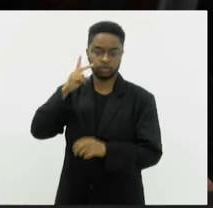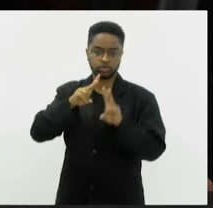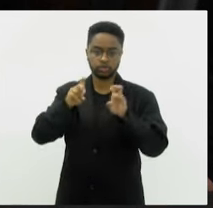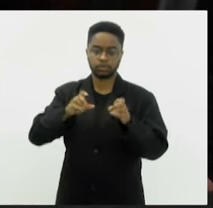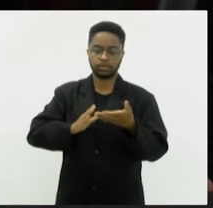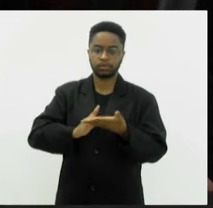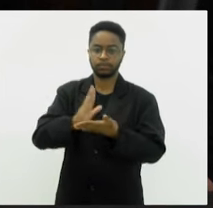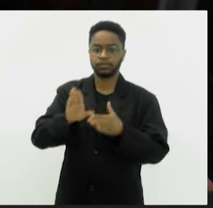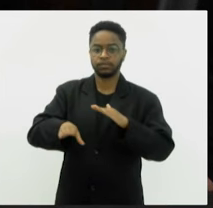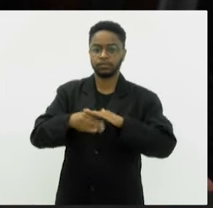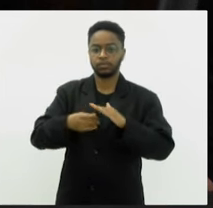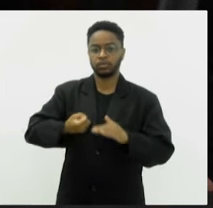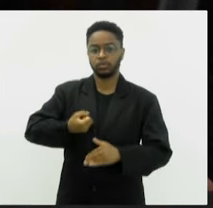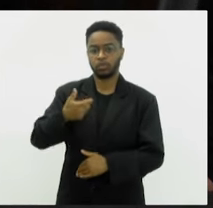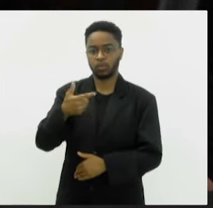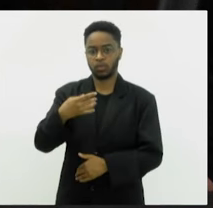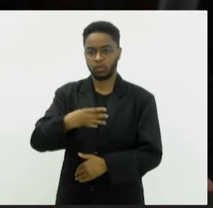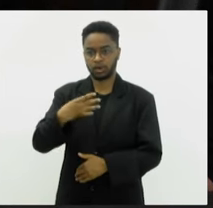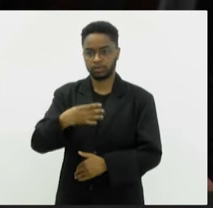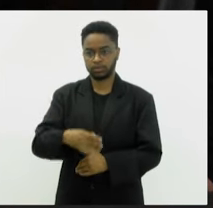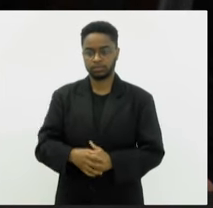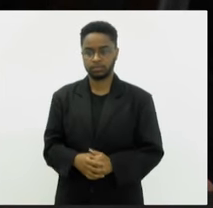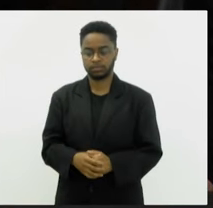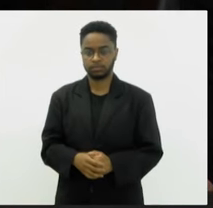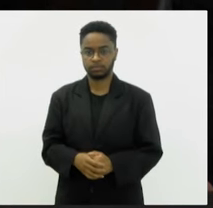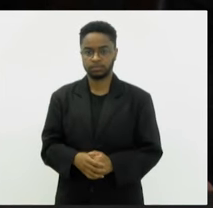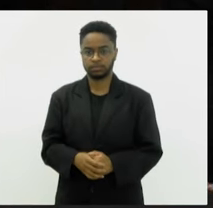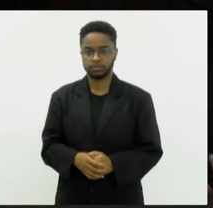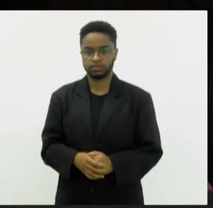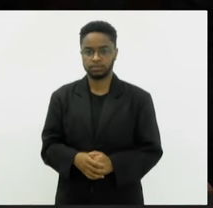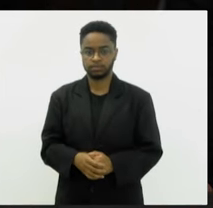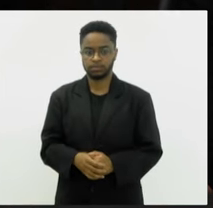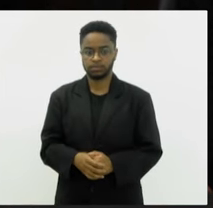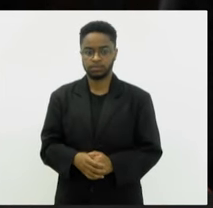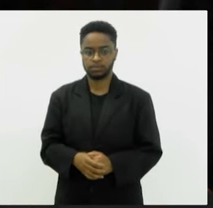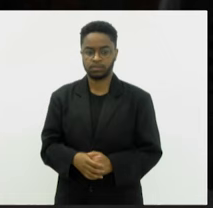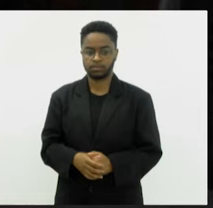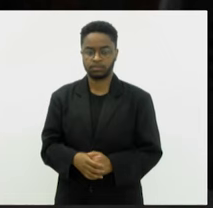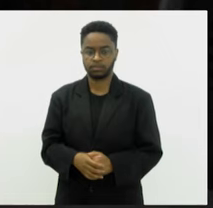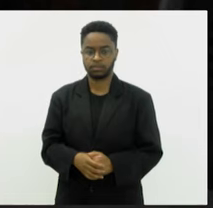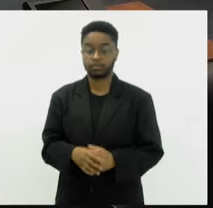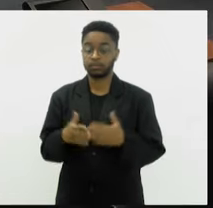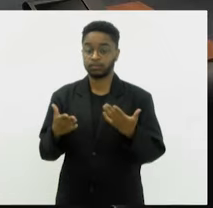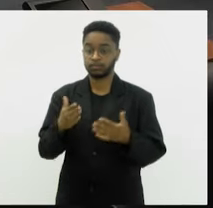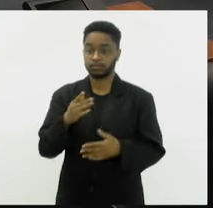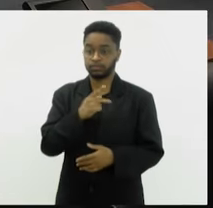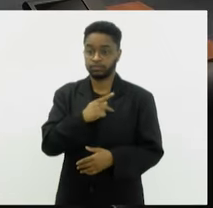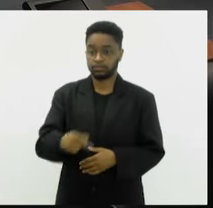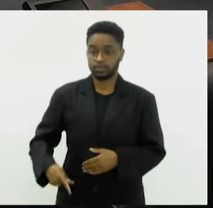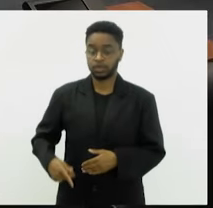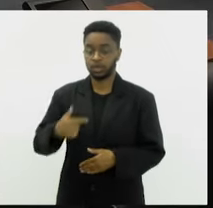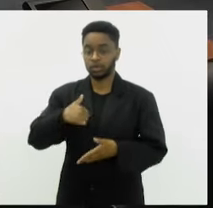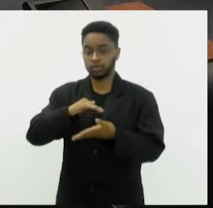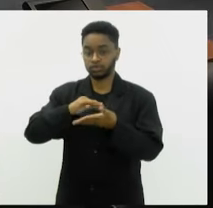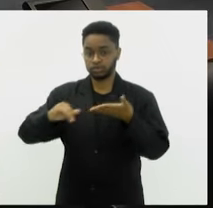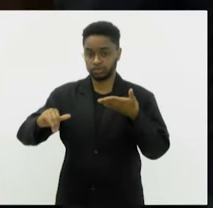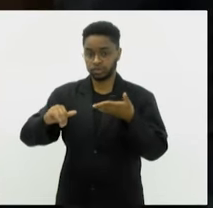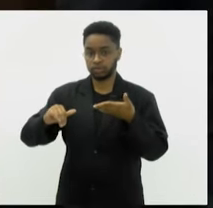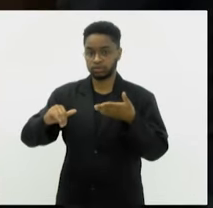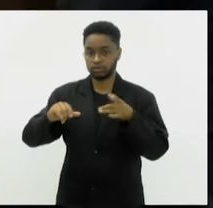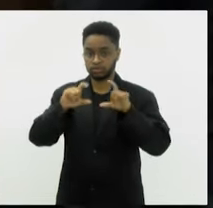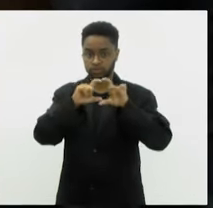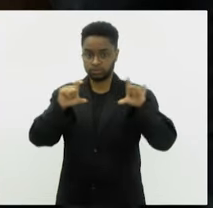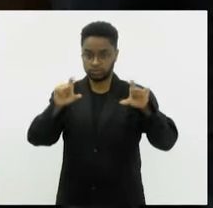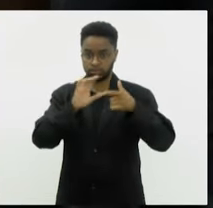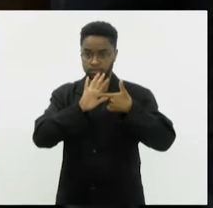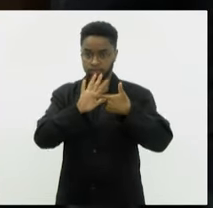aditiva número 4. Senhor presidente, Eu estou retirando o destaque, já